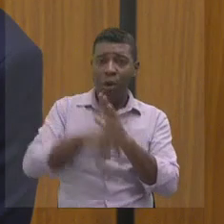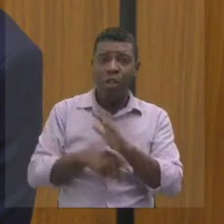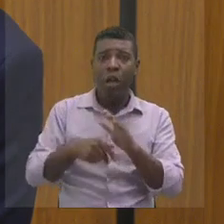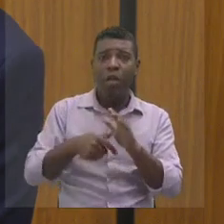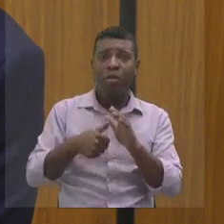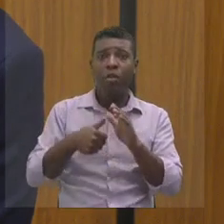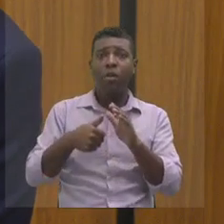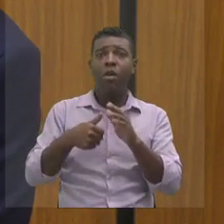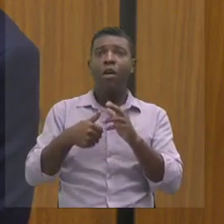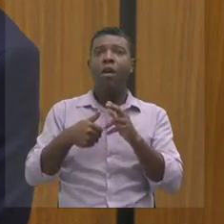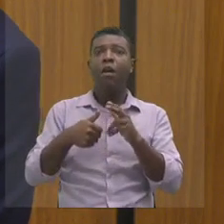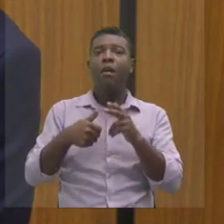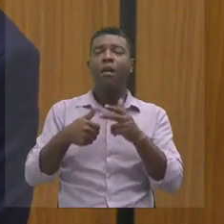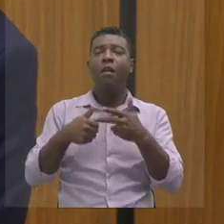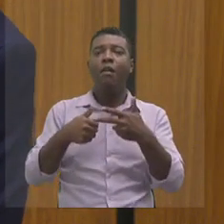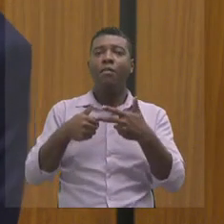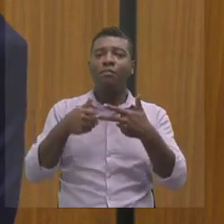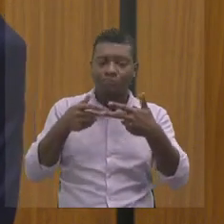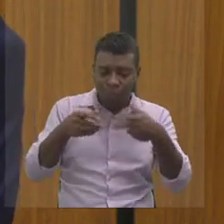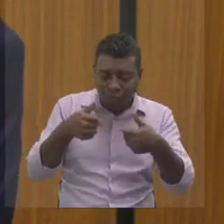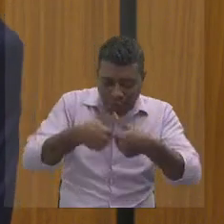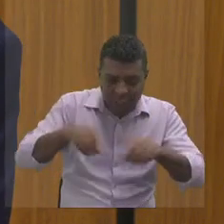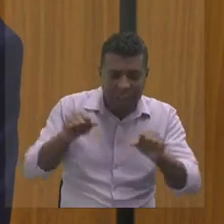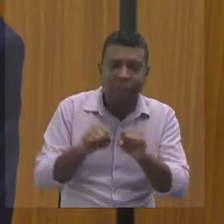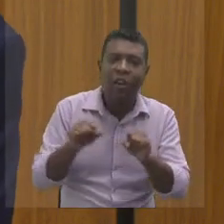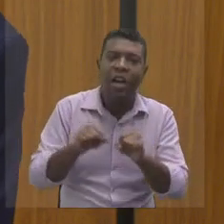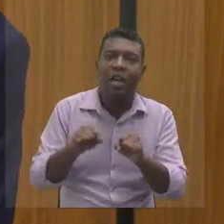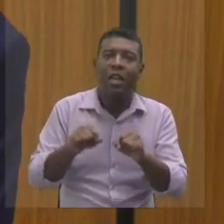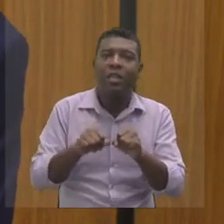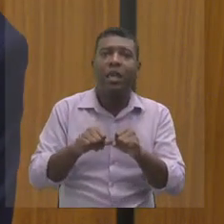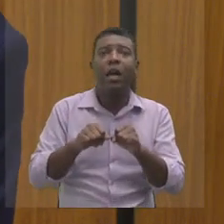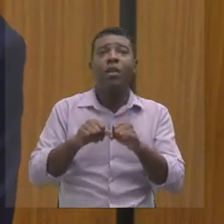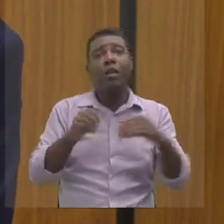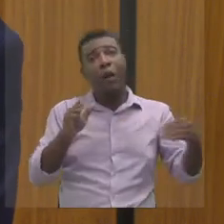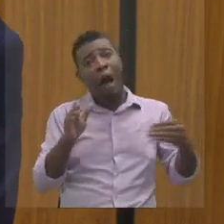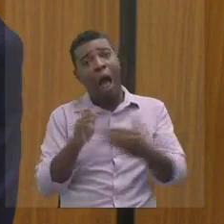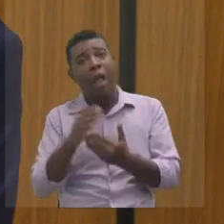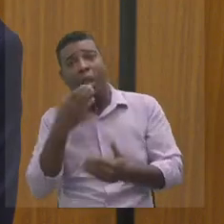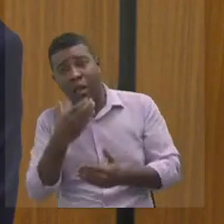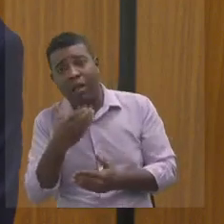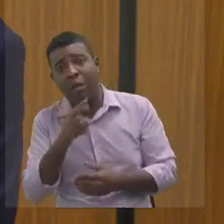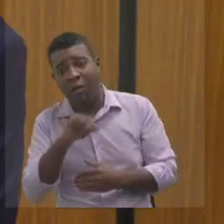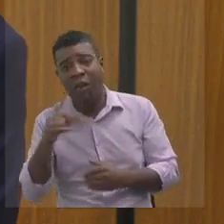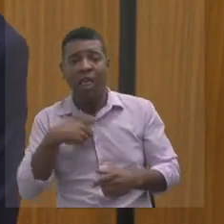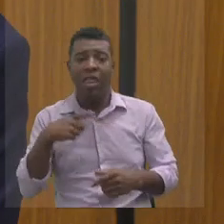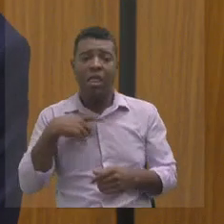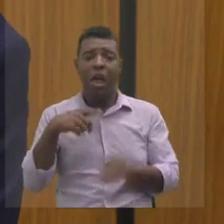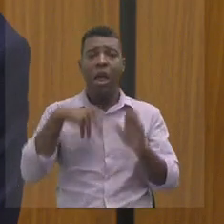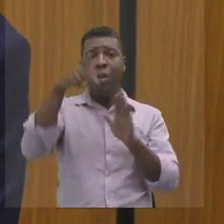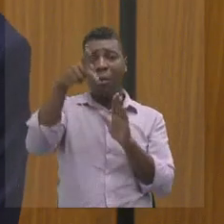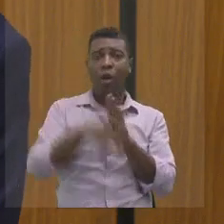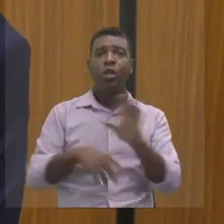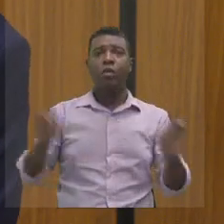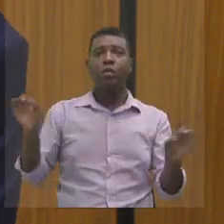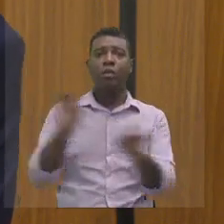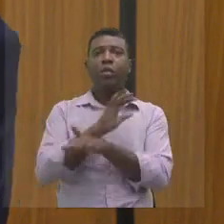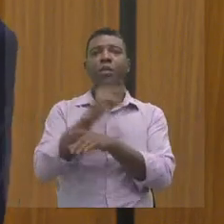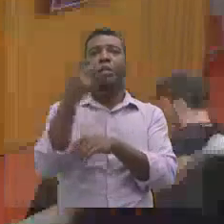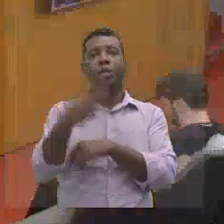sendo feito pelo Dr e a gente espera que fica concluído ainda esse ano então até o final do ano a gente espera ter um projeto executivo pronto desse